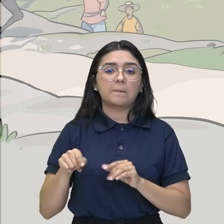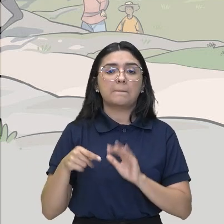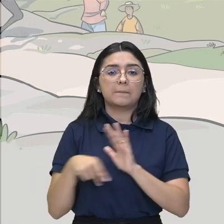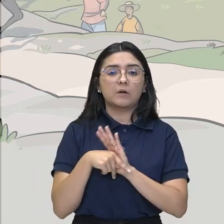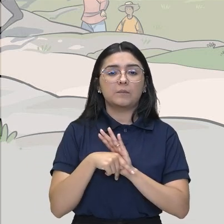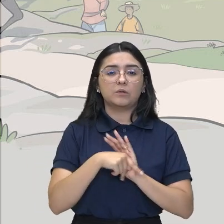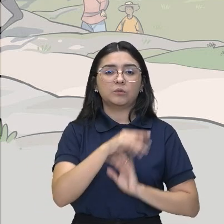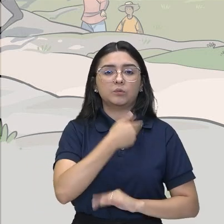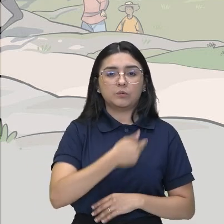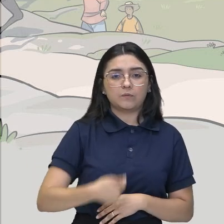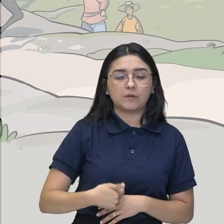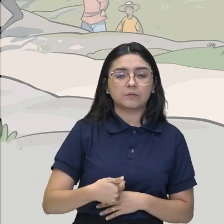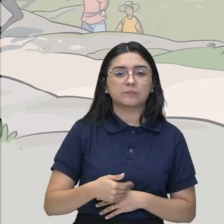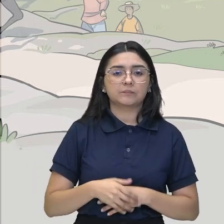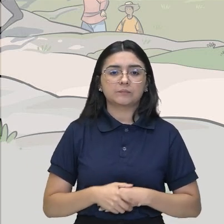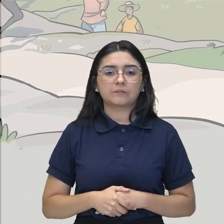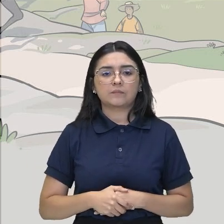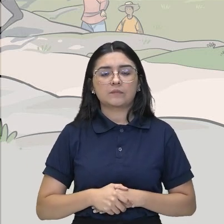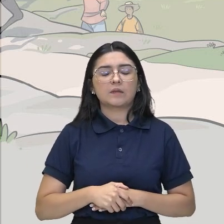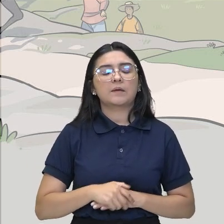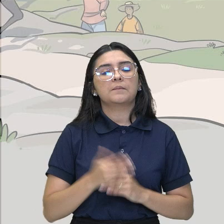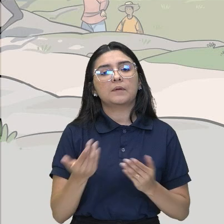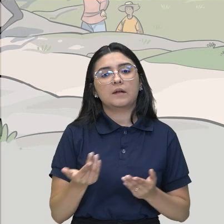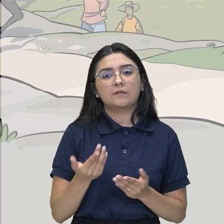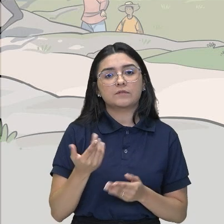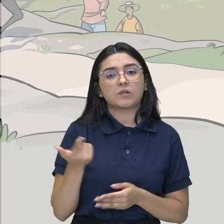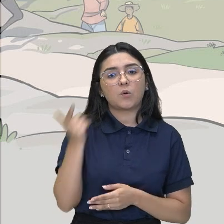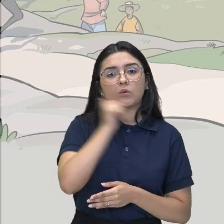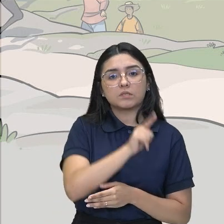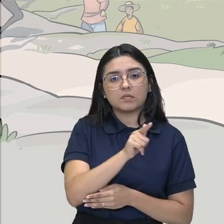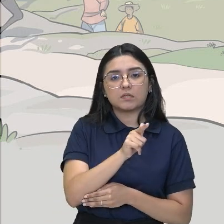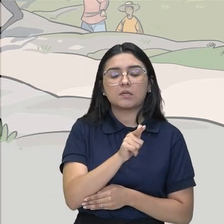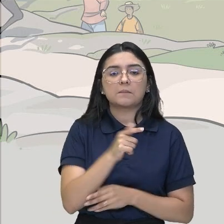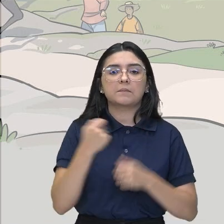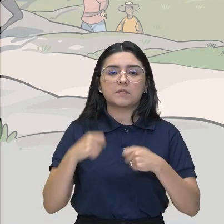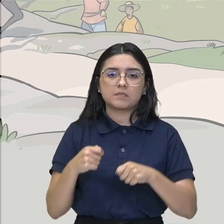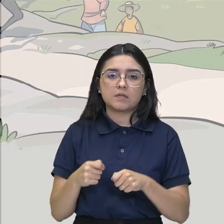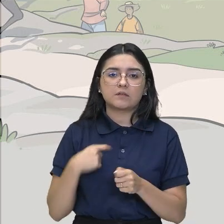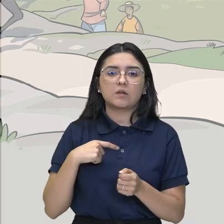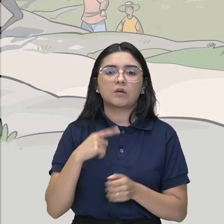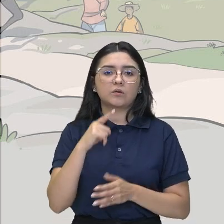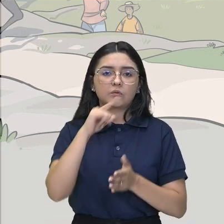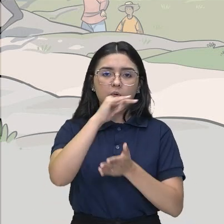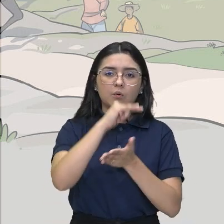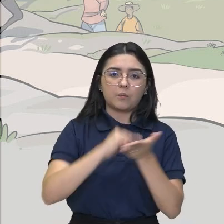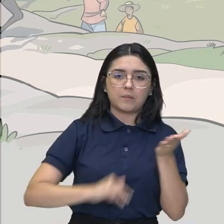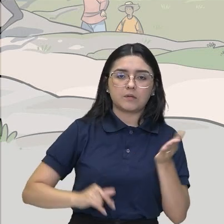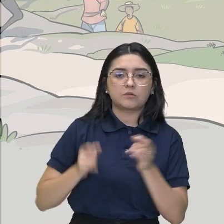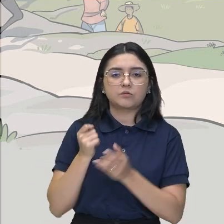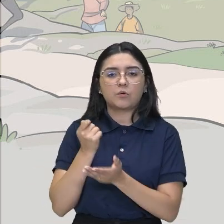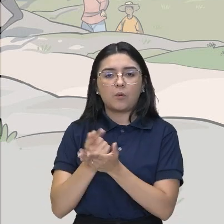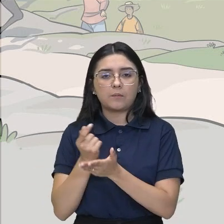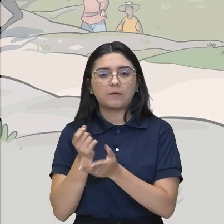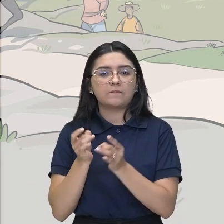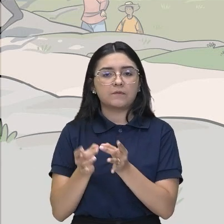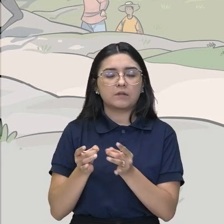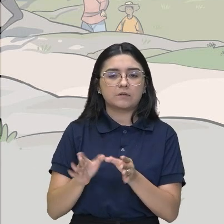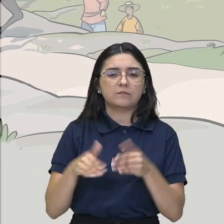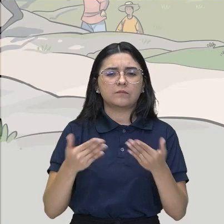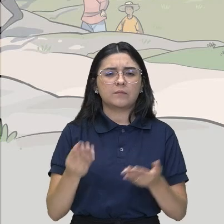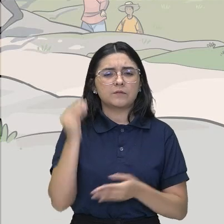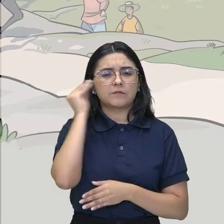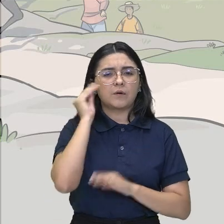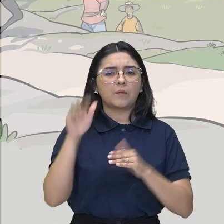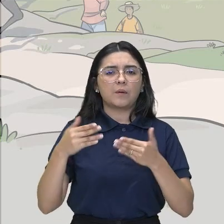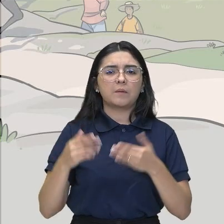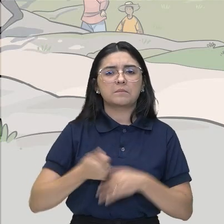tenha propriedade dessa terra, você tem que ter ali o documento de compra e venda. Vamos ver qual foi a principal consequência, no